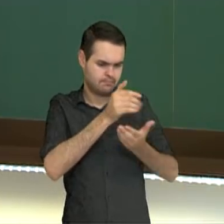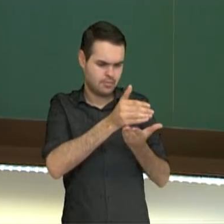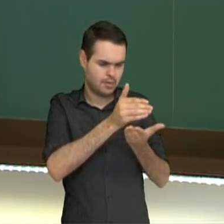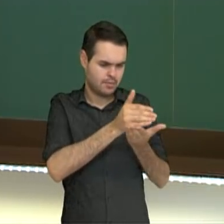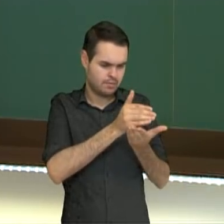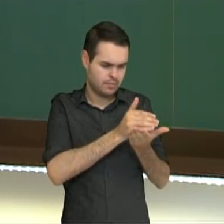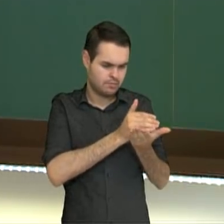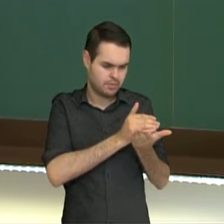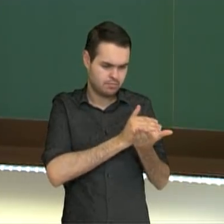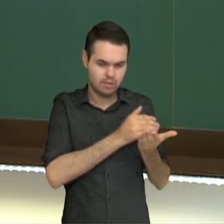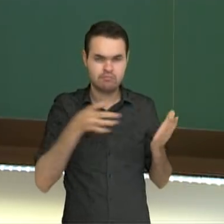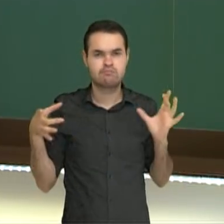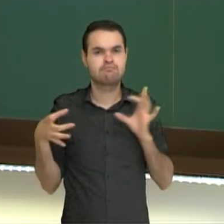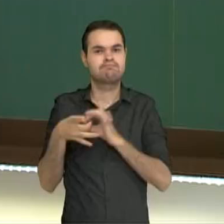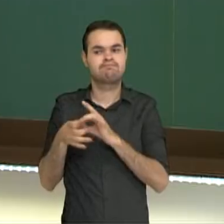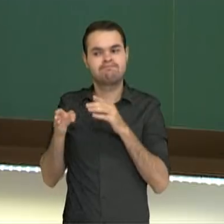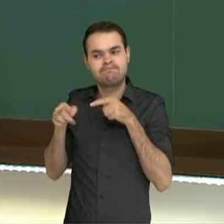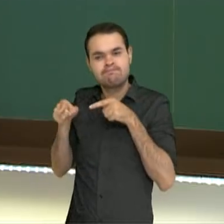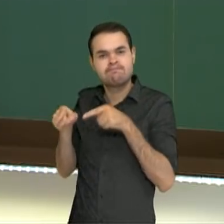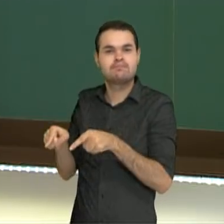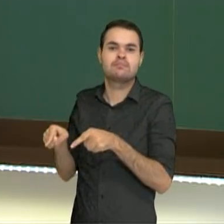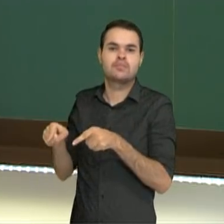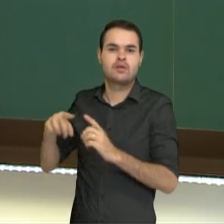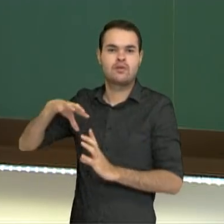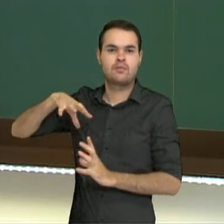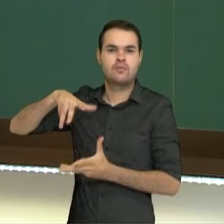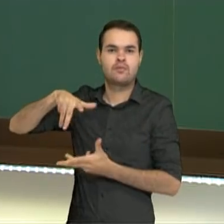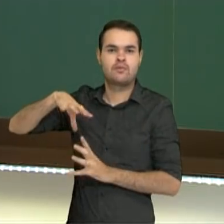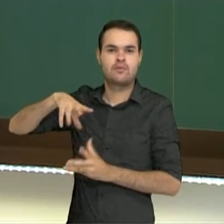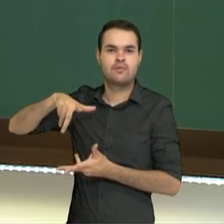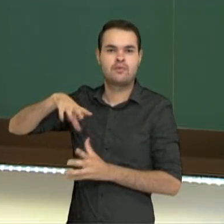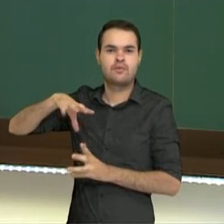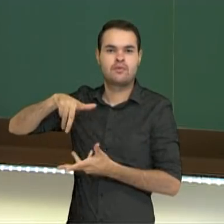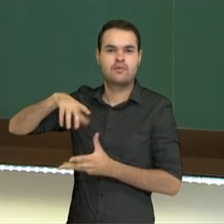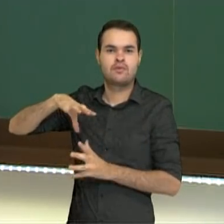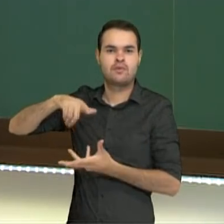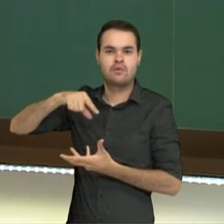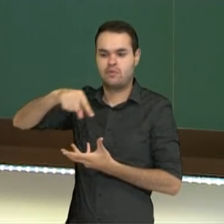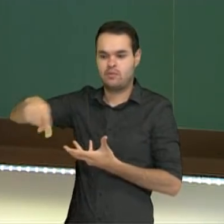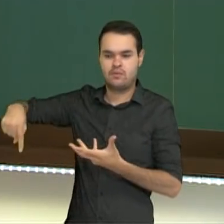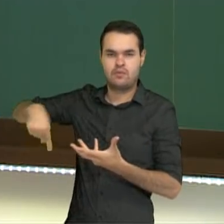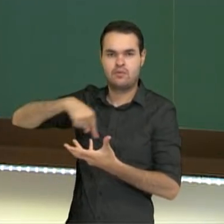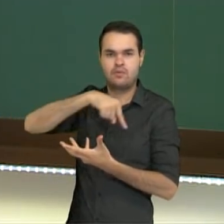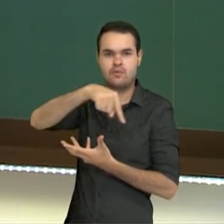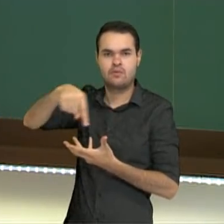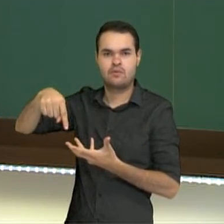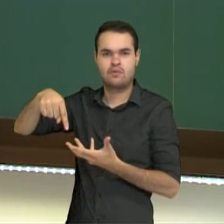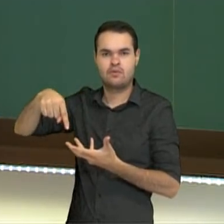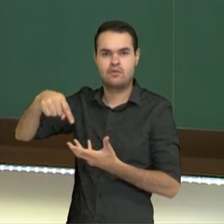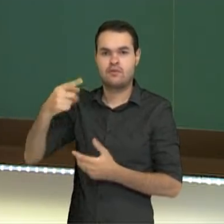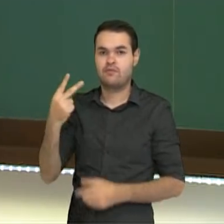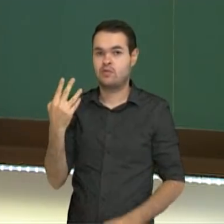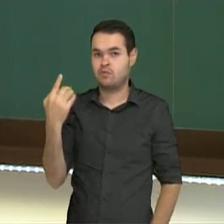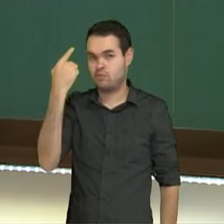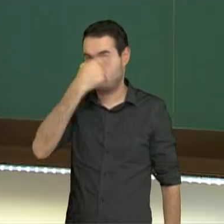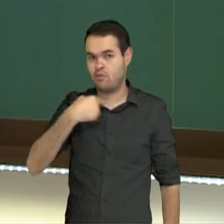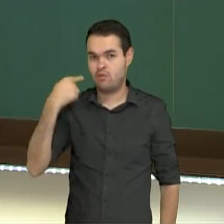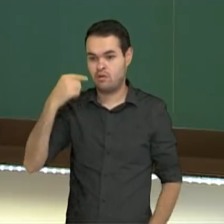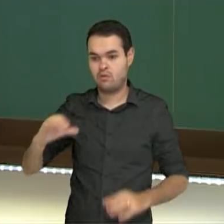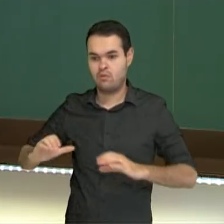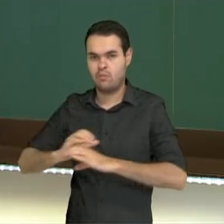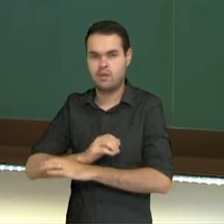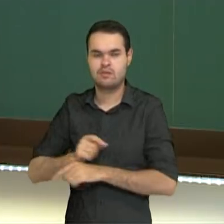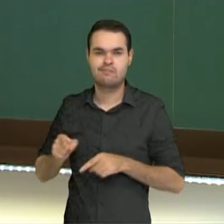está diretamente ligado com o tempo que a Terra demora ali para completar o movimento de